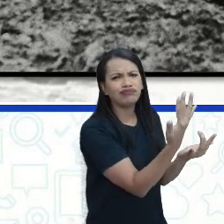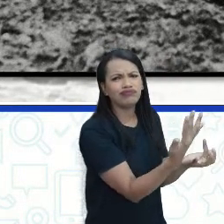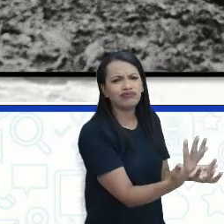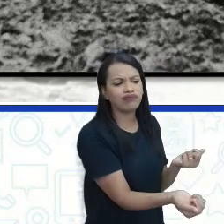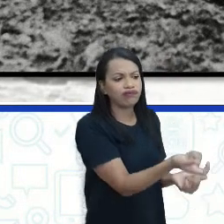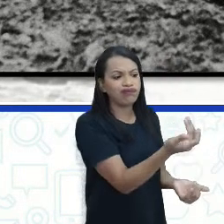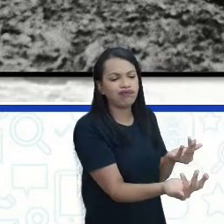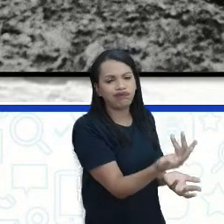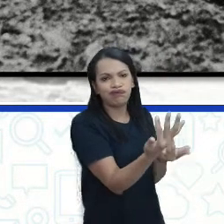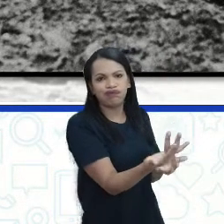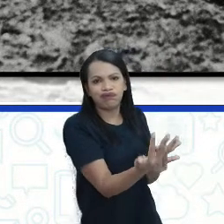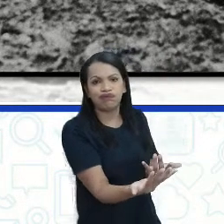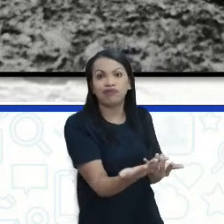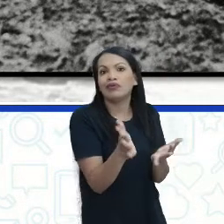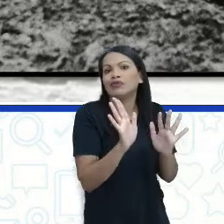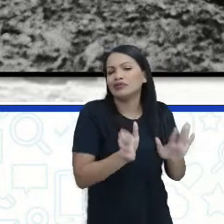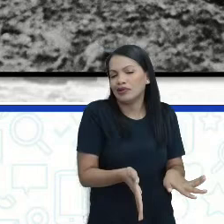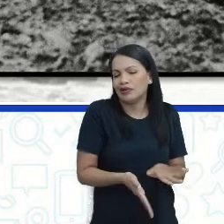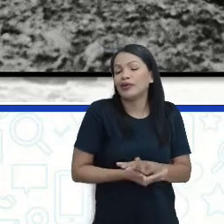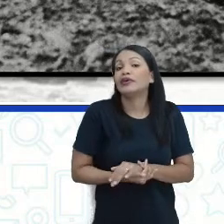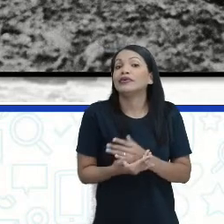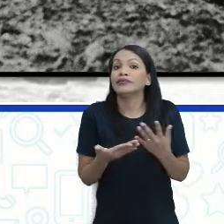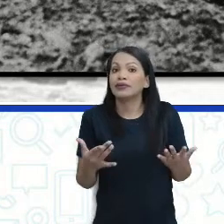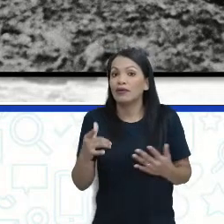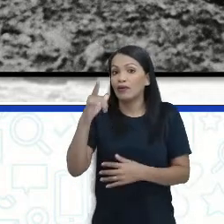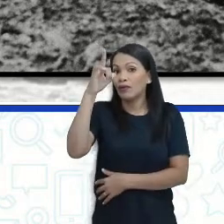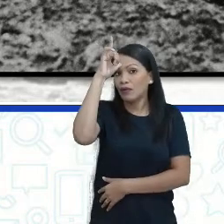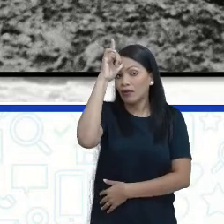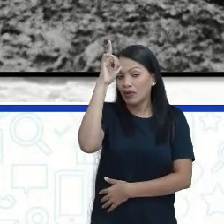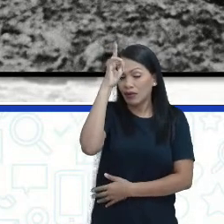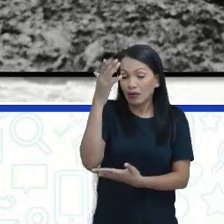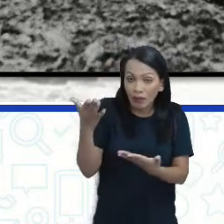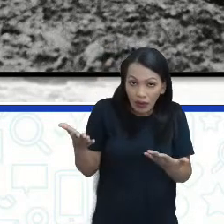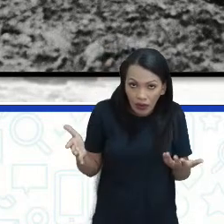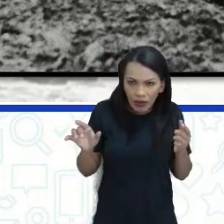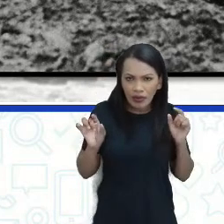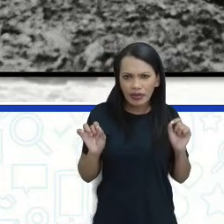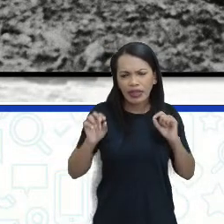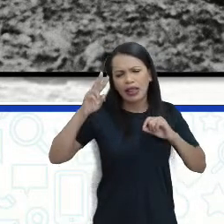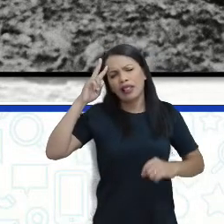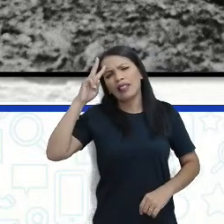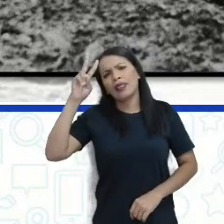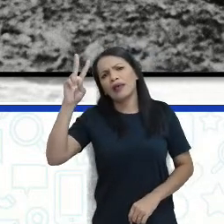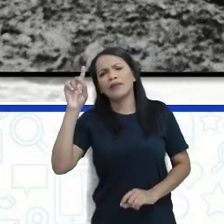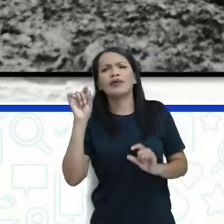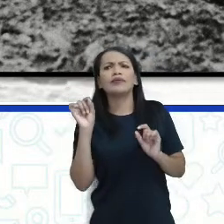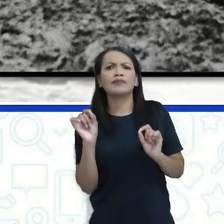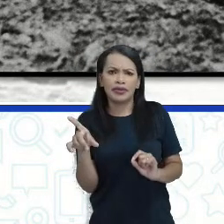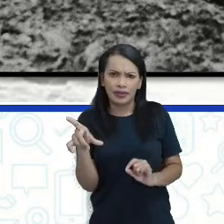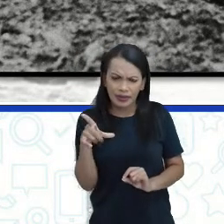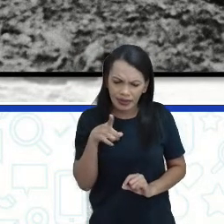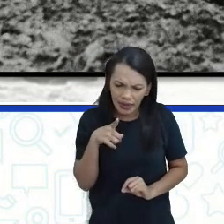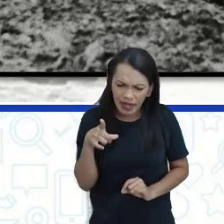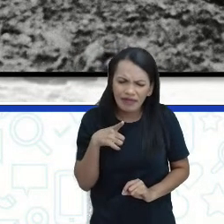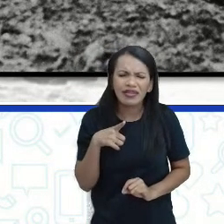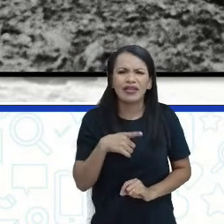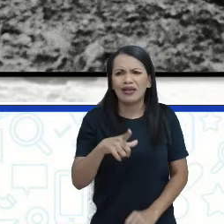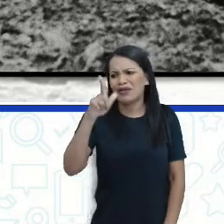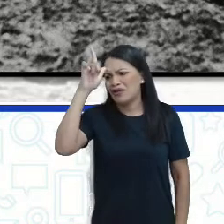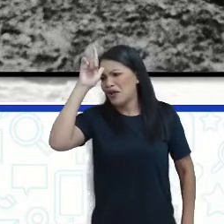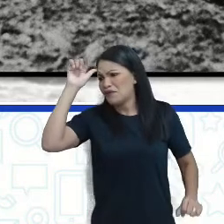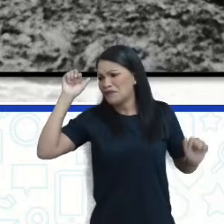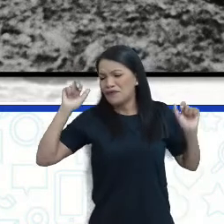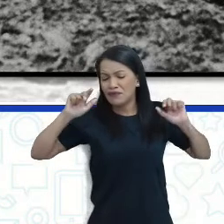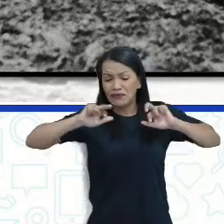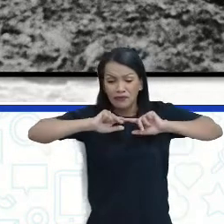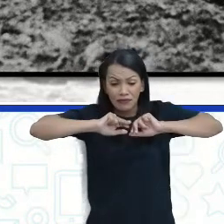nisso, os alemães, apesar disso, né, porque vamos lembrar, eles enviaram muita gente, muitos